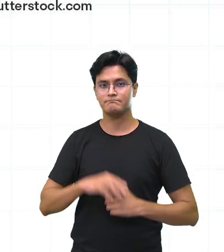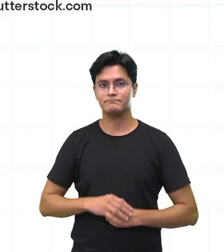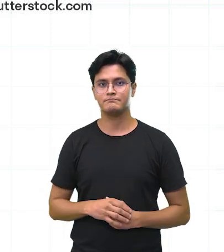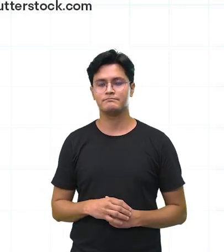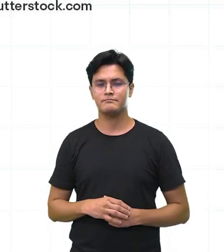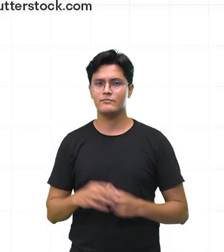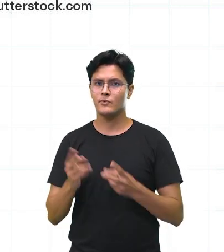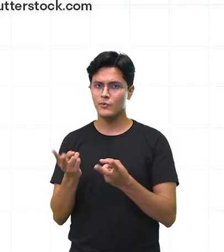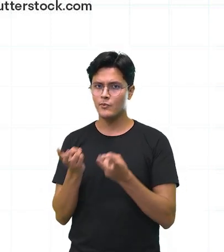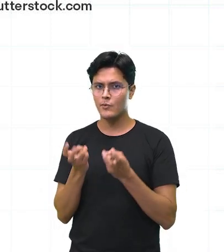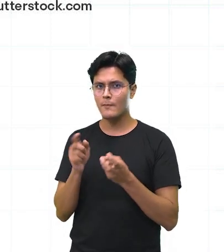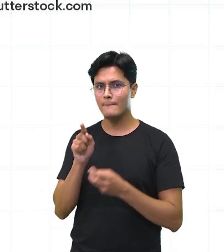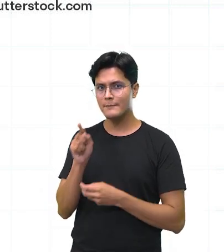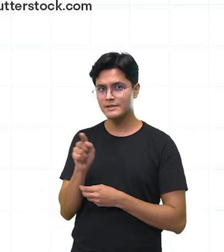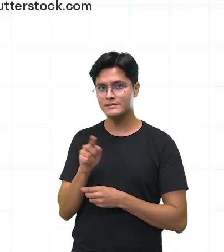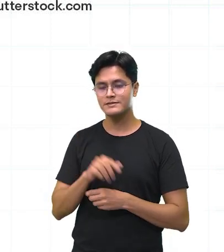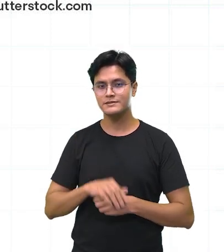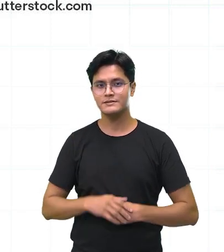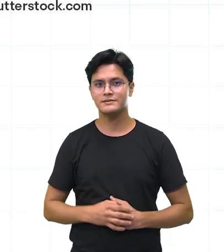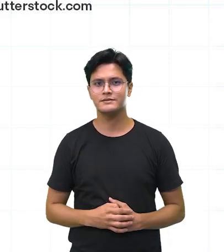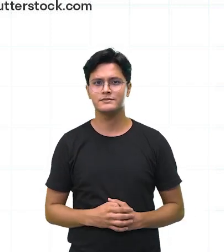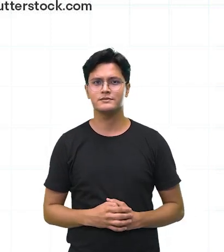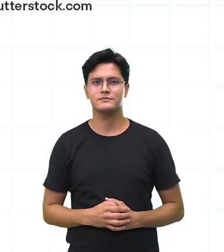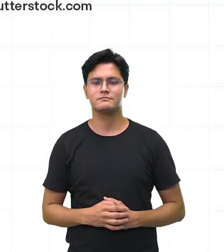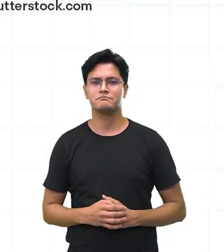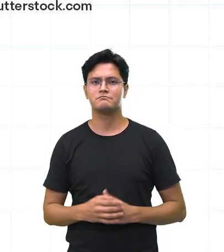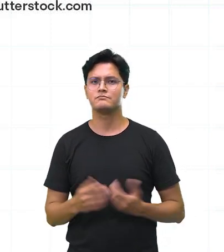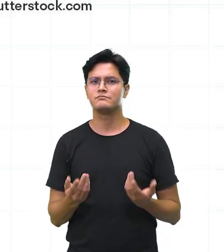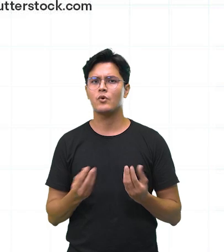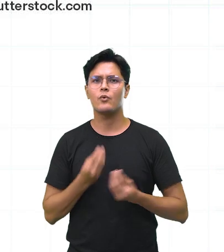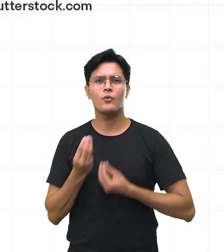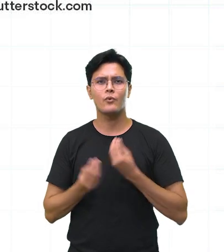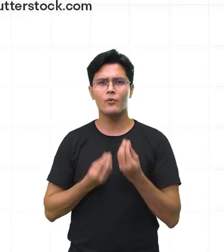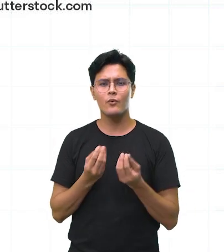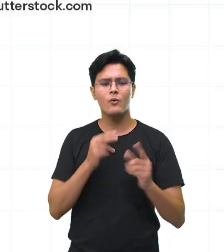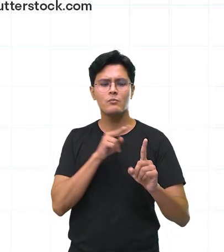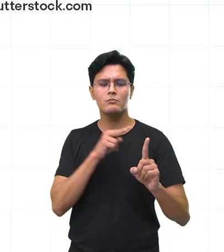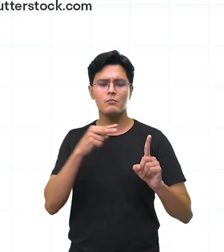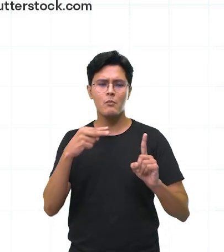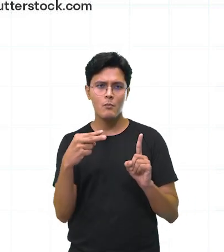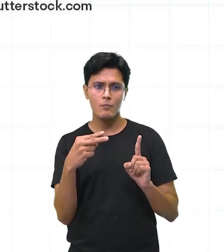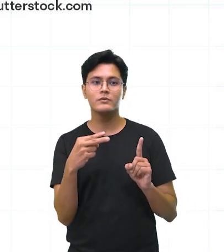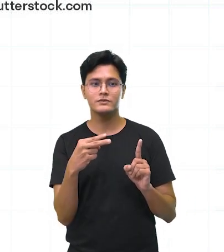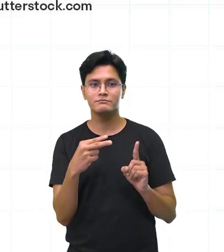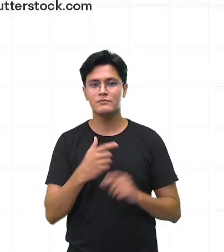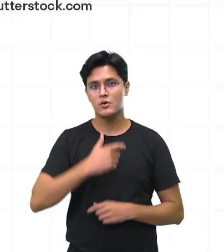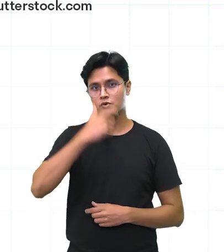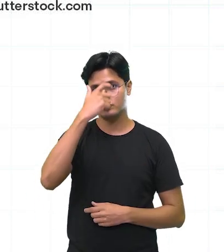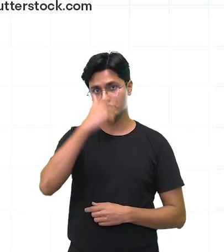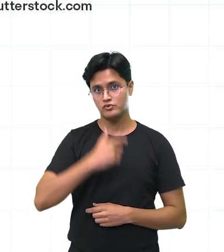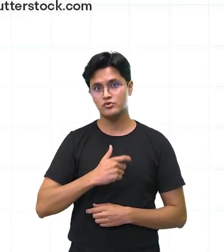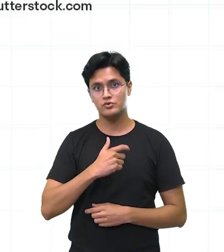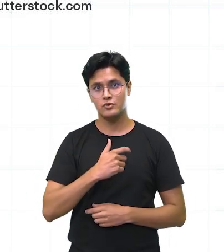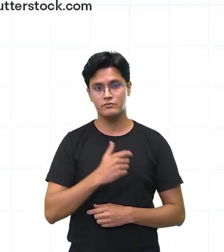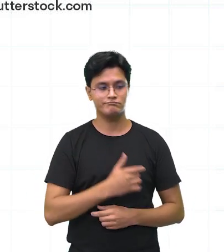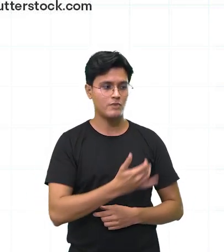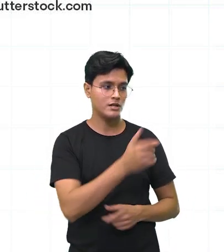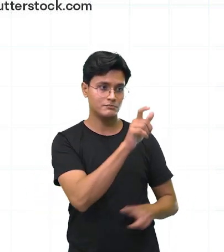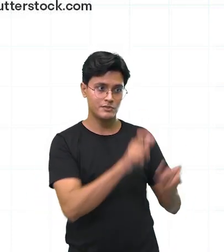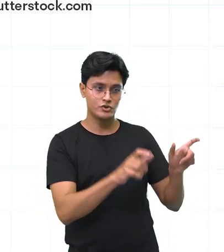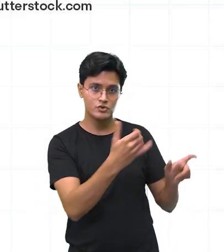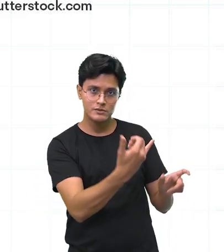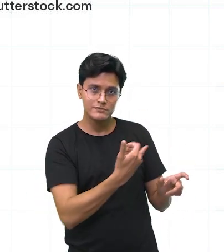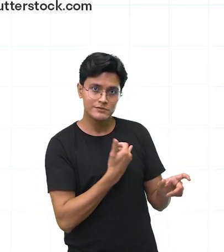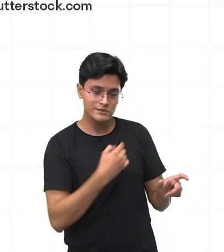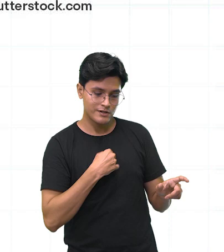vista. Vejam só o nosso pontinho de vista. Quem será que está trazendo esse pontinho de vista? Eu sou pequeno, me dizem, e